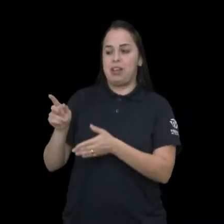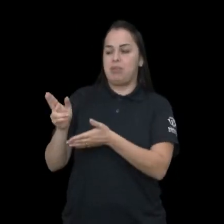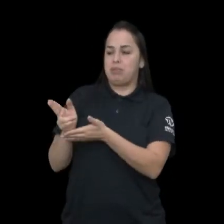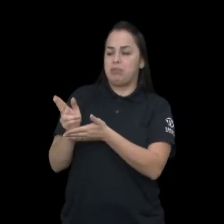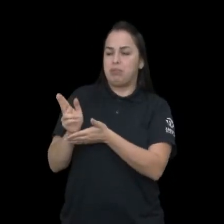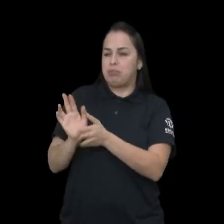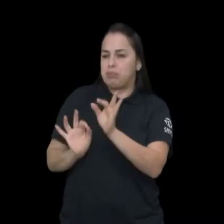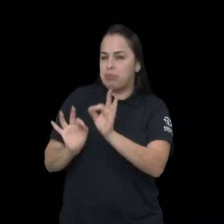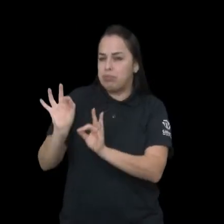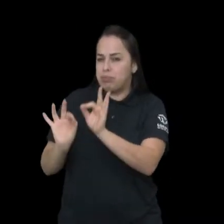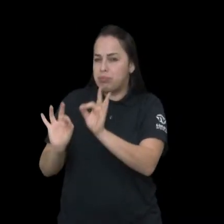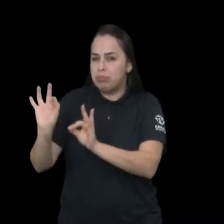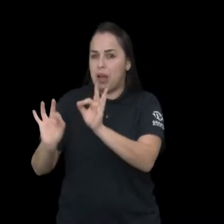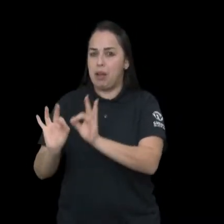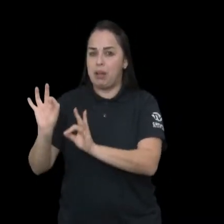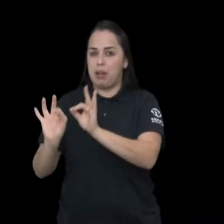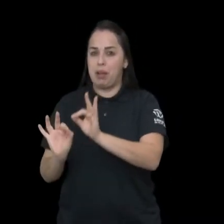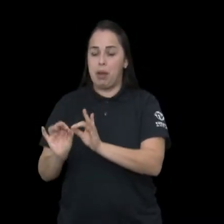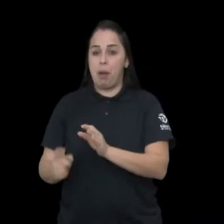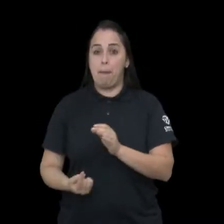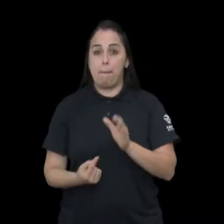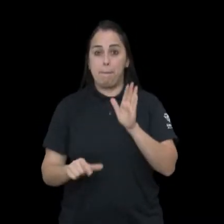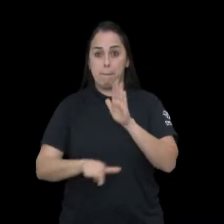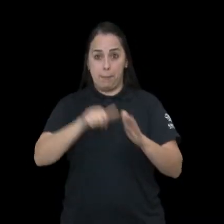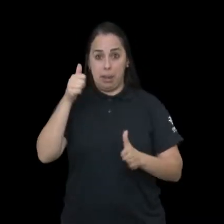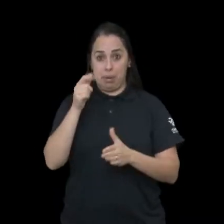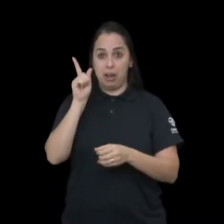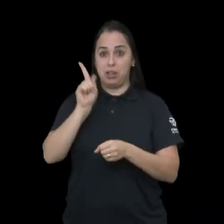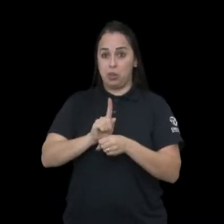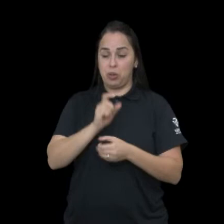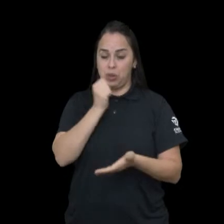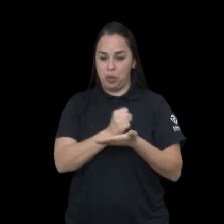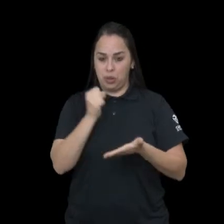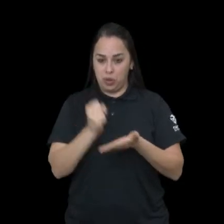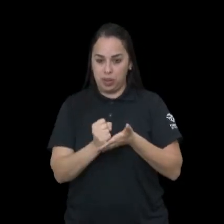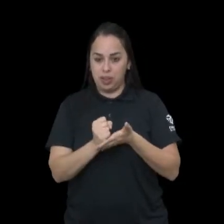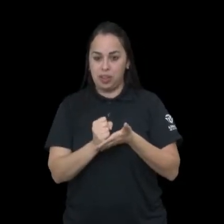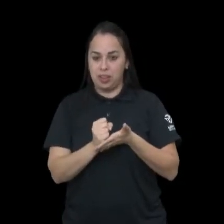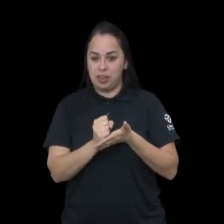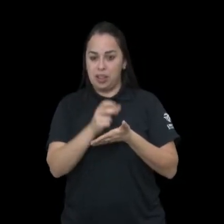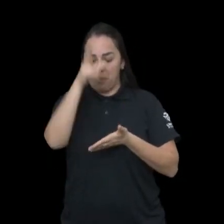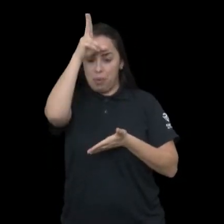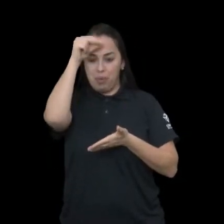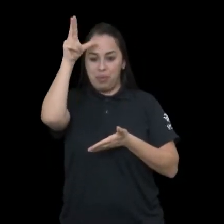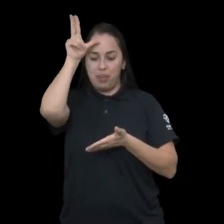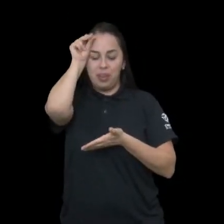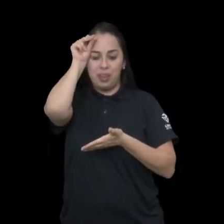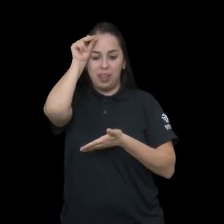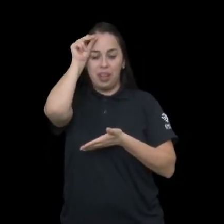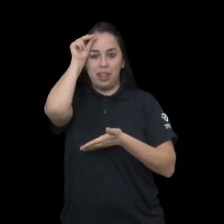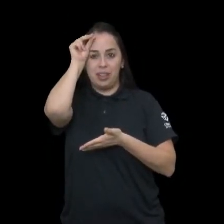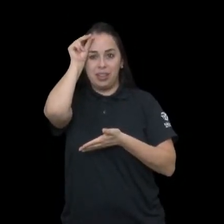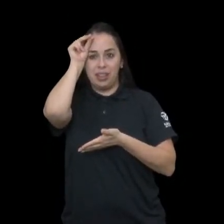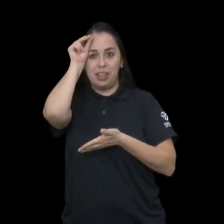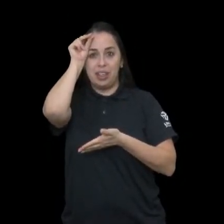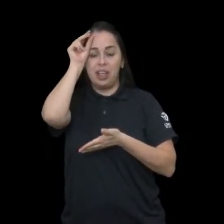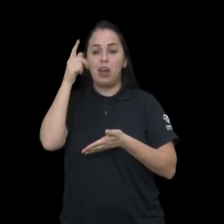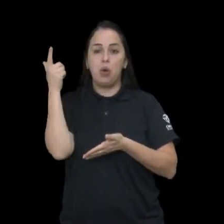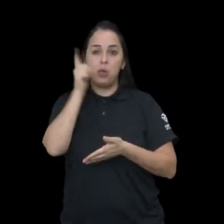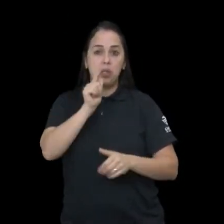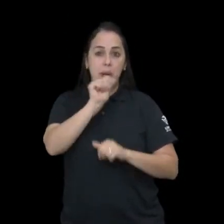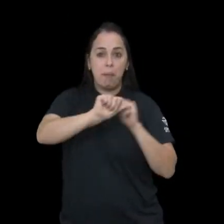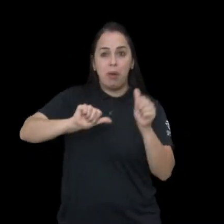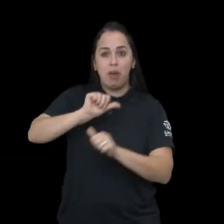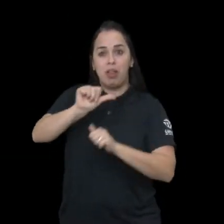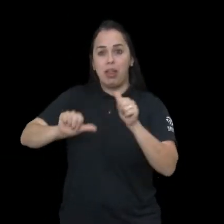nós fizemos essa implementação. Fui o primeiro gestor de contratos da prefeitura, ali onde nós fizemos ali várias mudanças a partir dali,